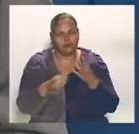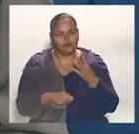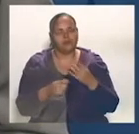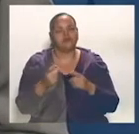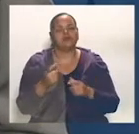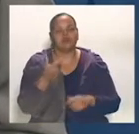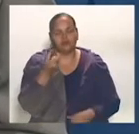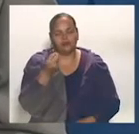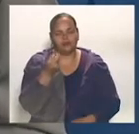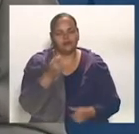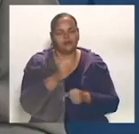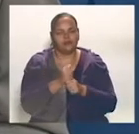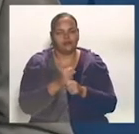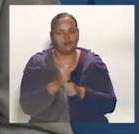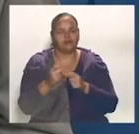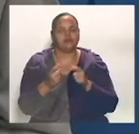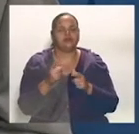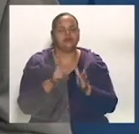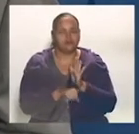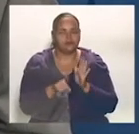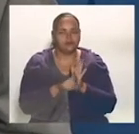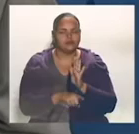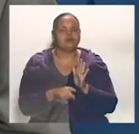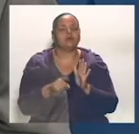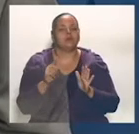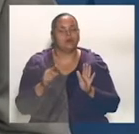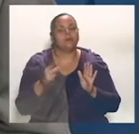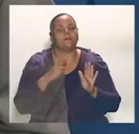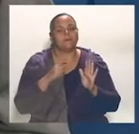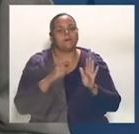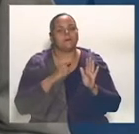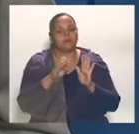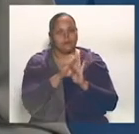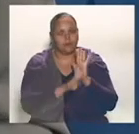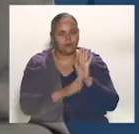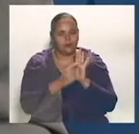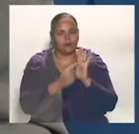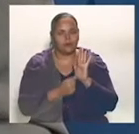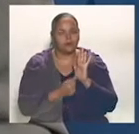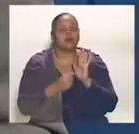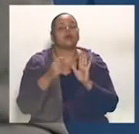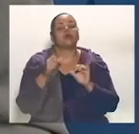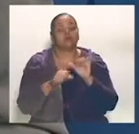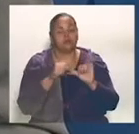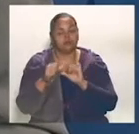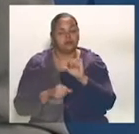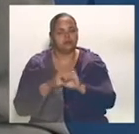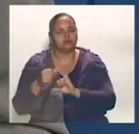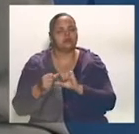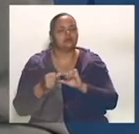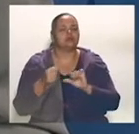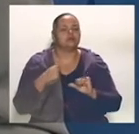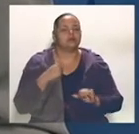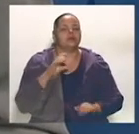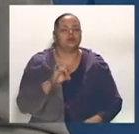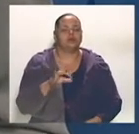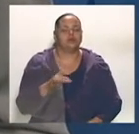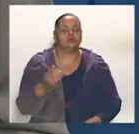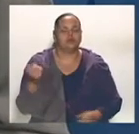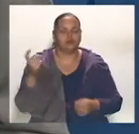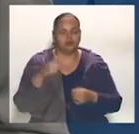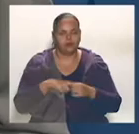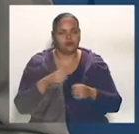com desconto, os estatutos dos clubes e das entidades sofreram alterações. Os dirigentes só poderão concorrer a